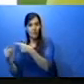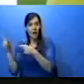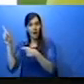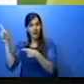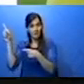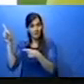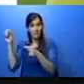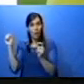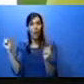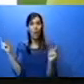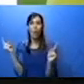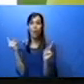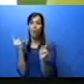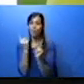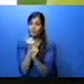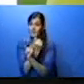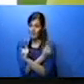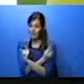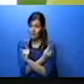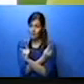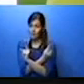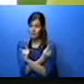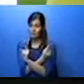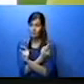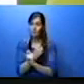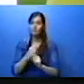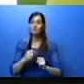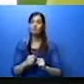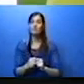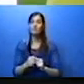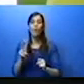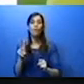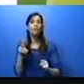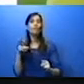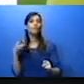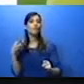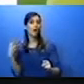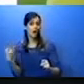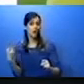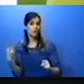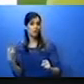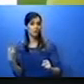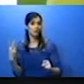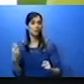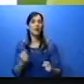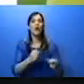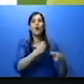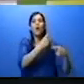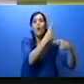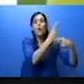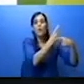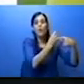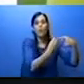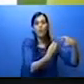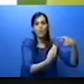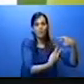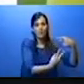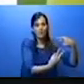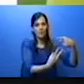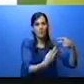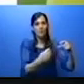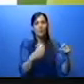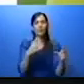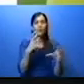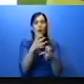contrário. 1 meio mais 2 terços. Eu tenho que achar frações equivalentes para os dois.